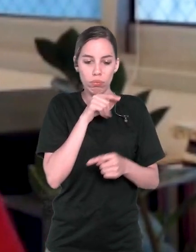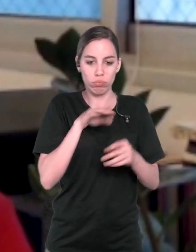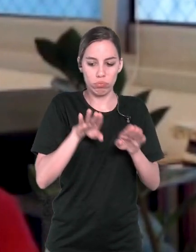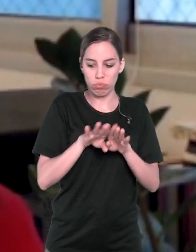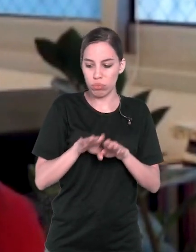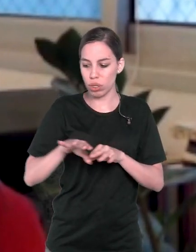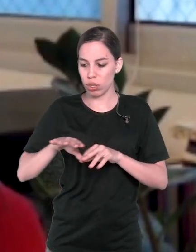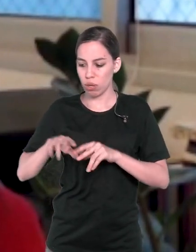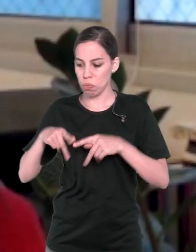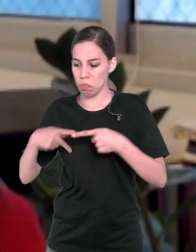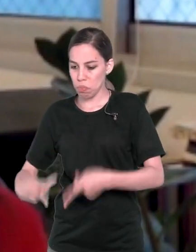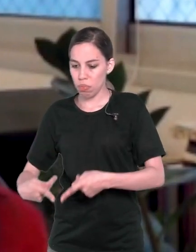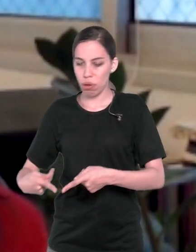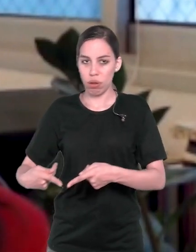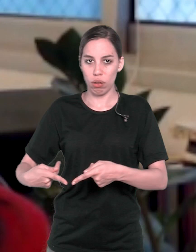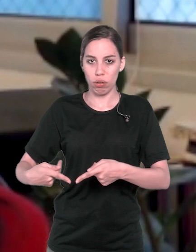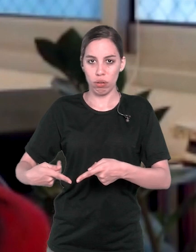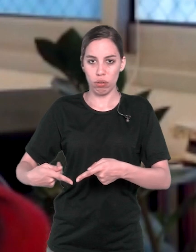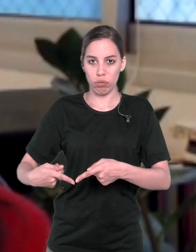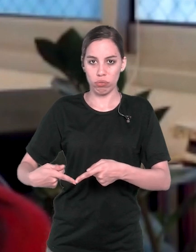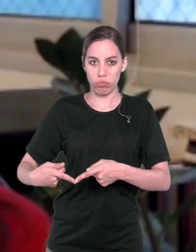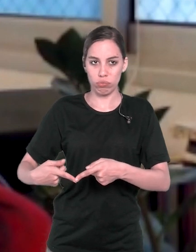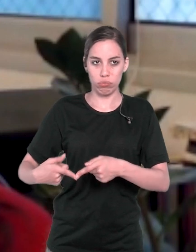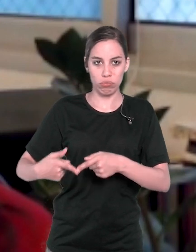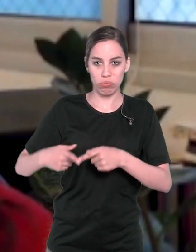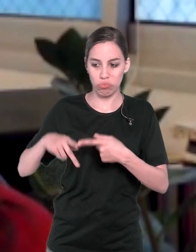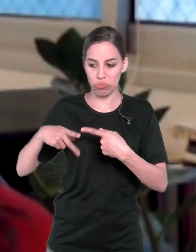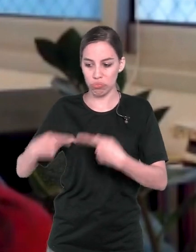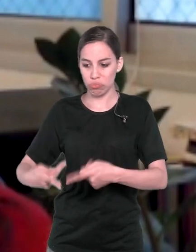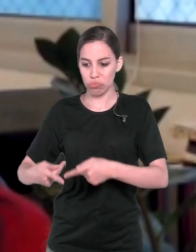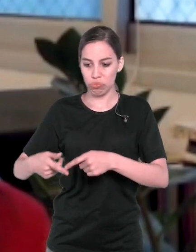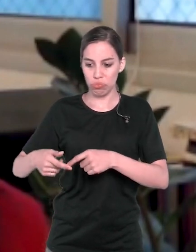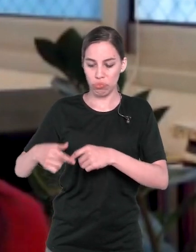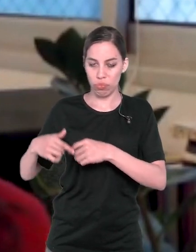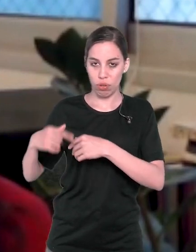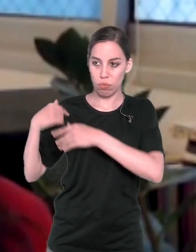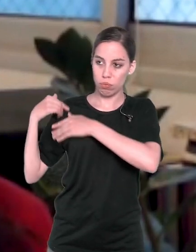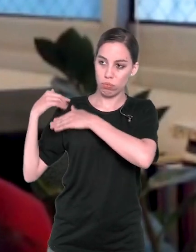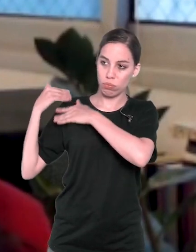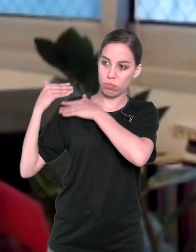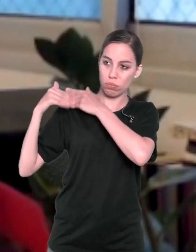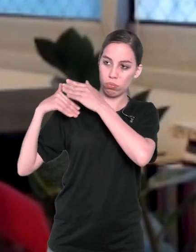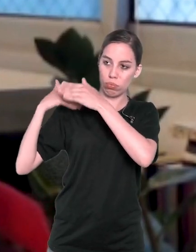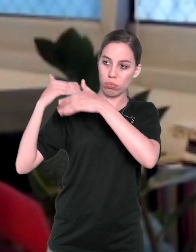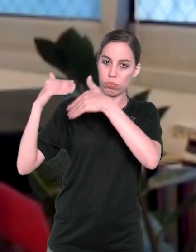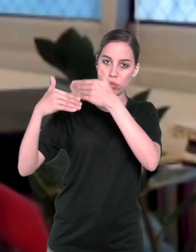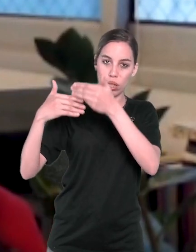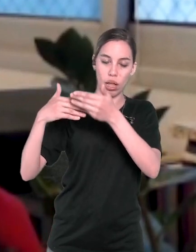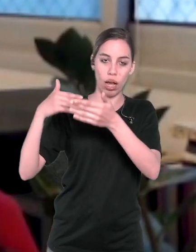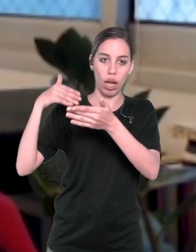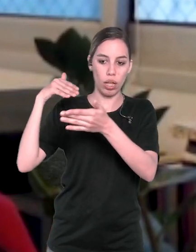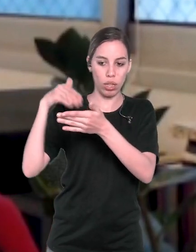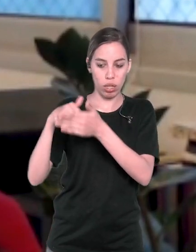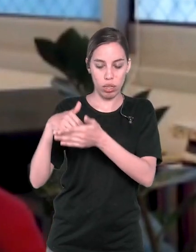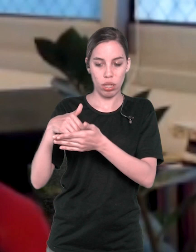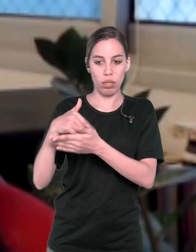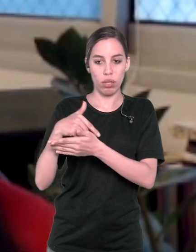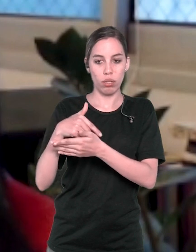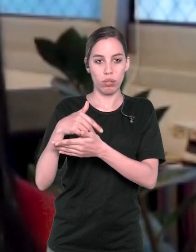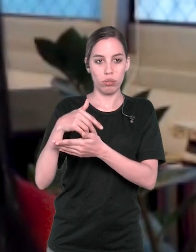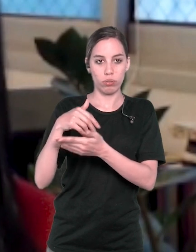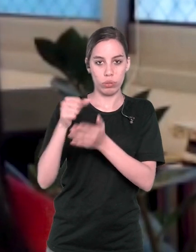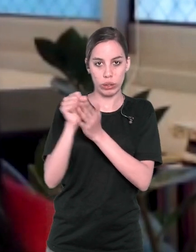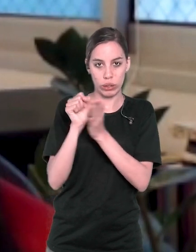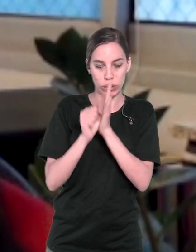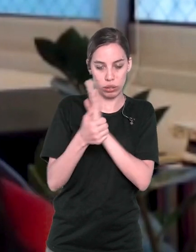e humanidade, né, ao longo dos séculos, até chegar no final do século XIX e